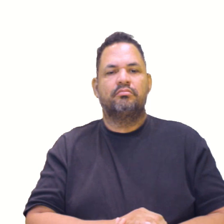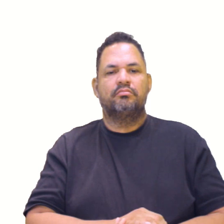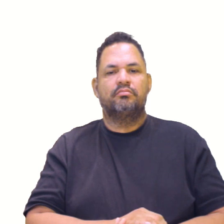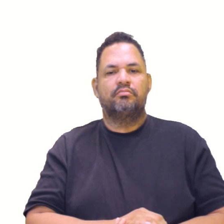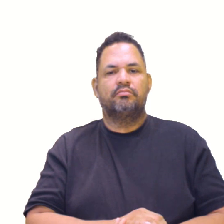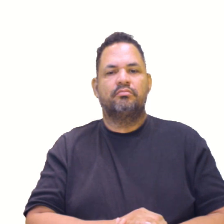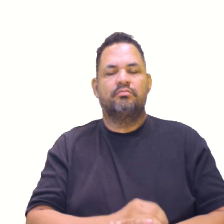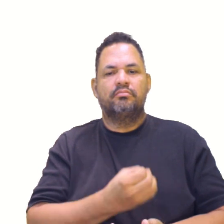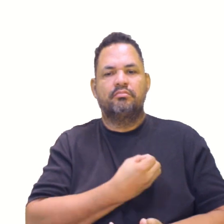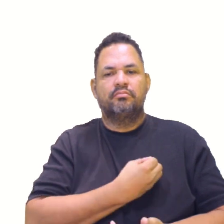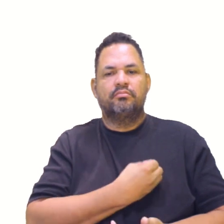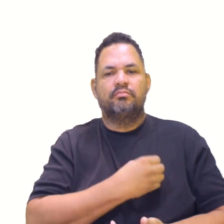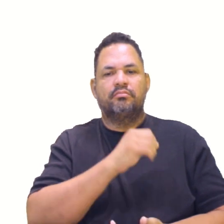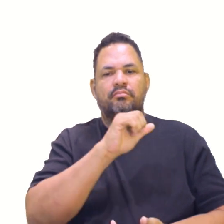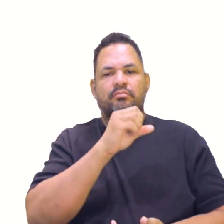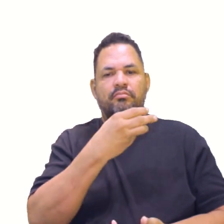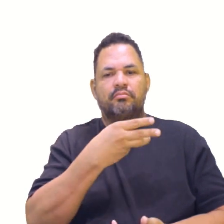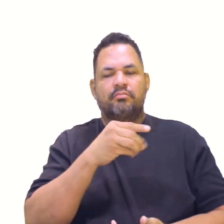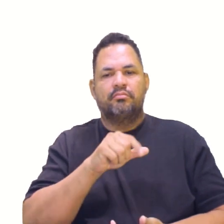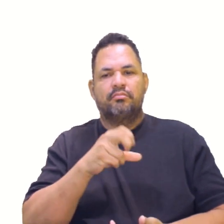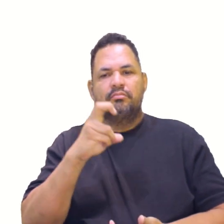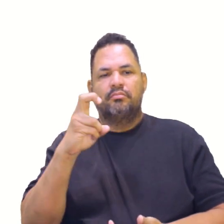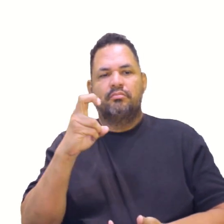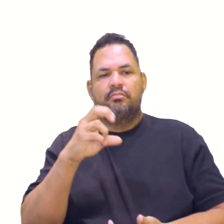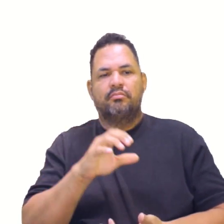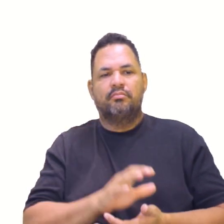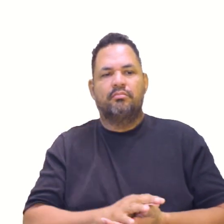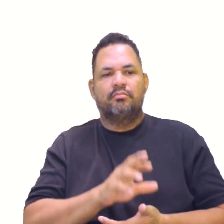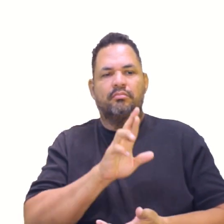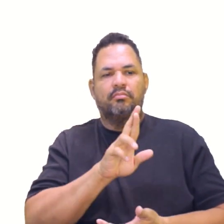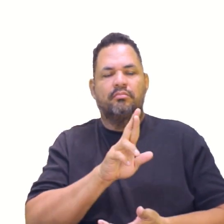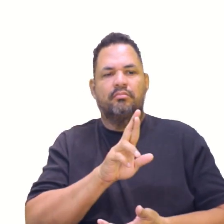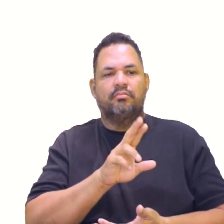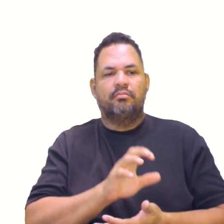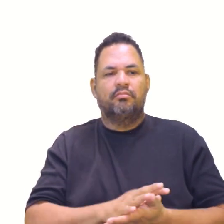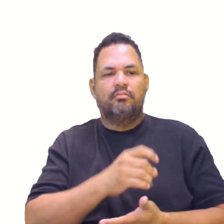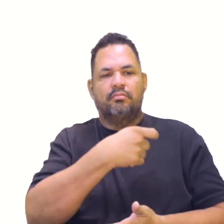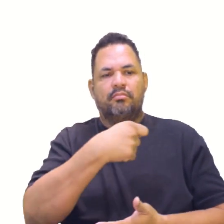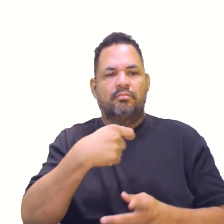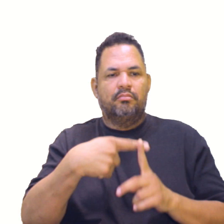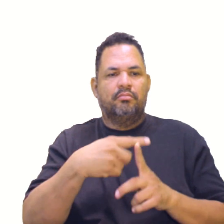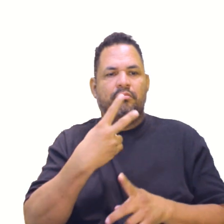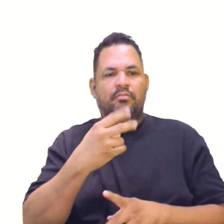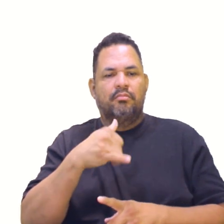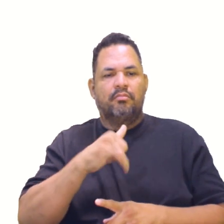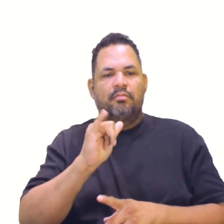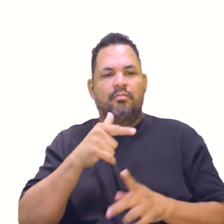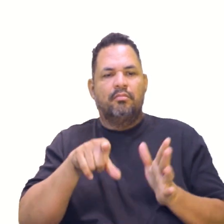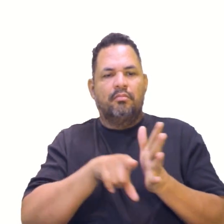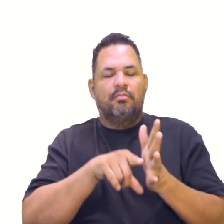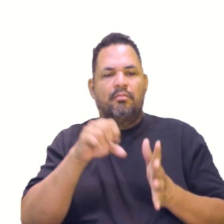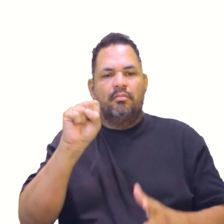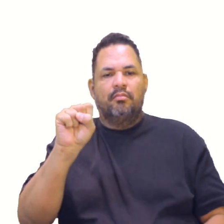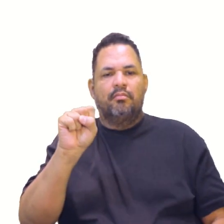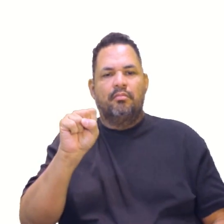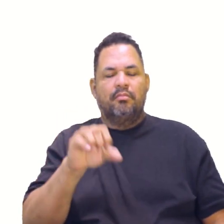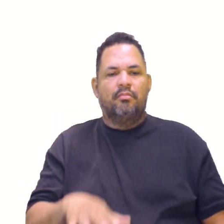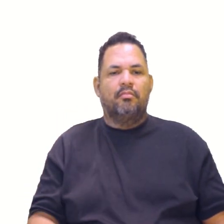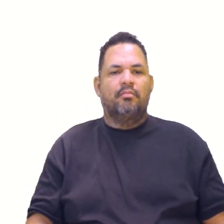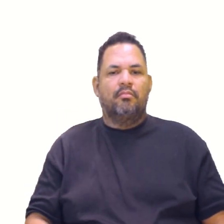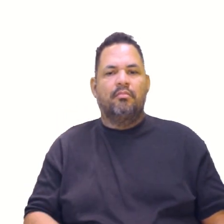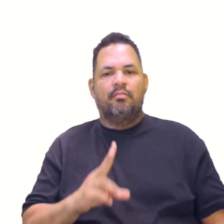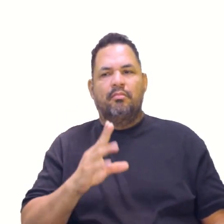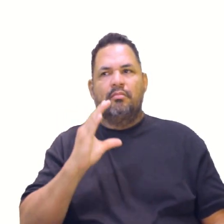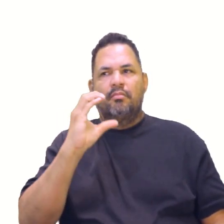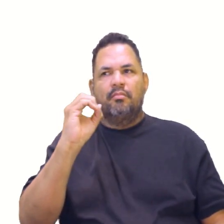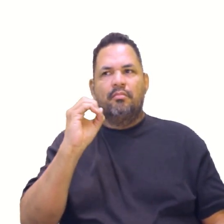E dado o ponto A, 3 e 5, e a reta R, x mais 2y menos 8, igual